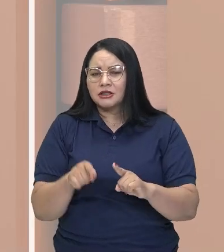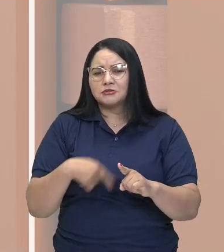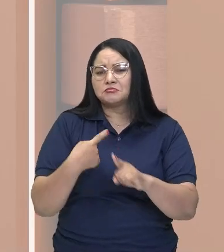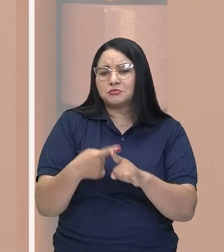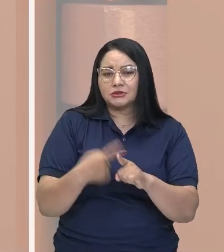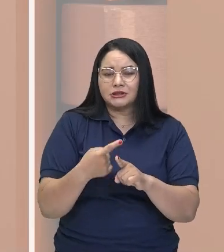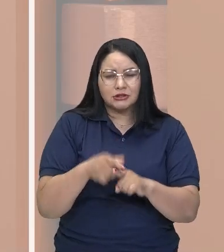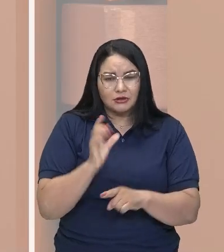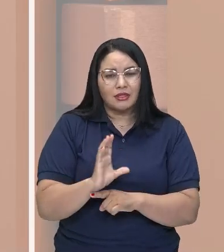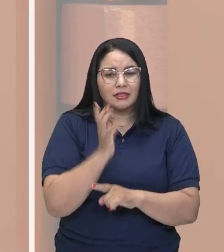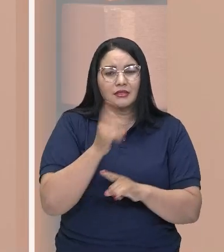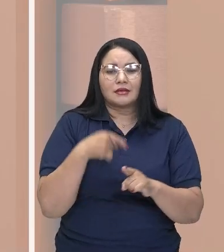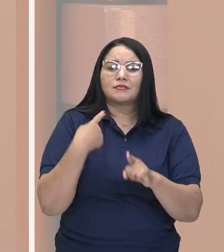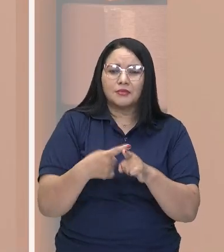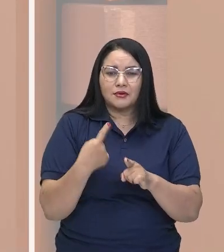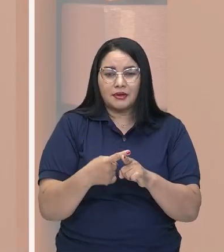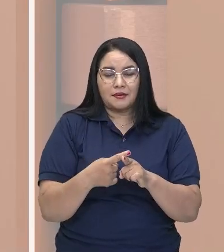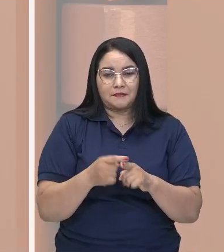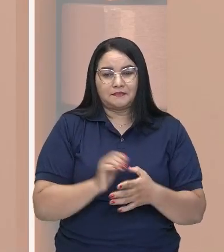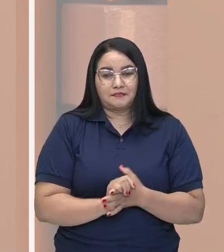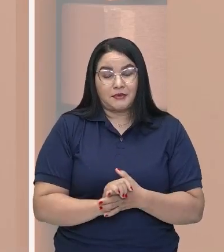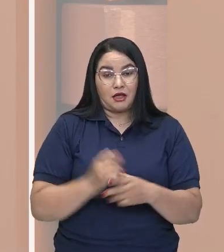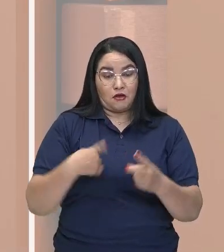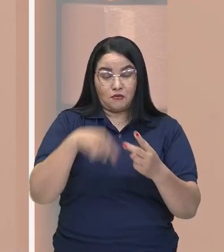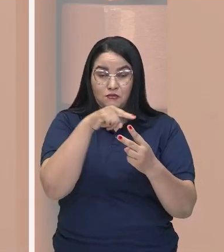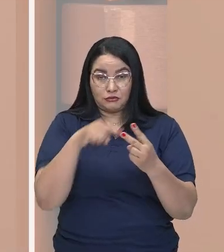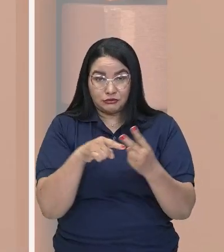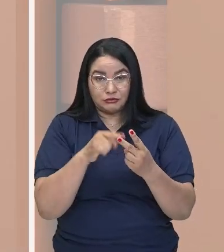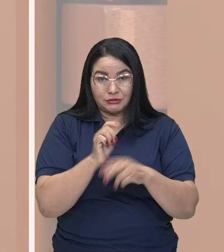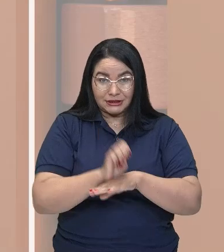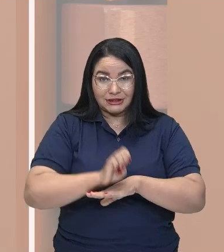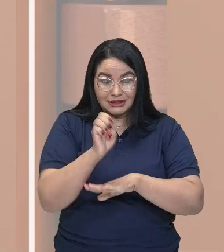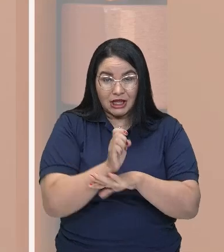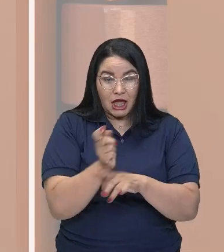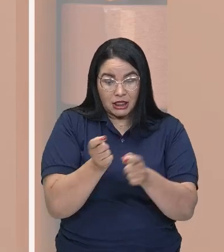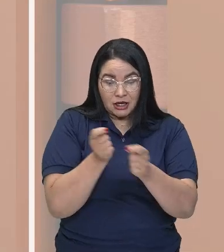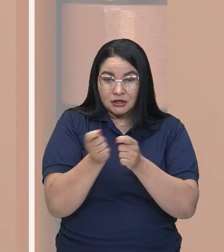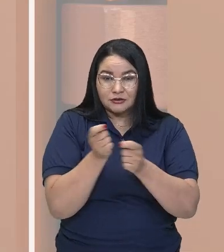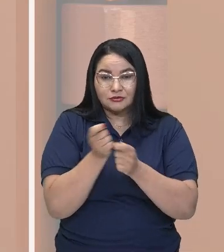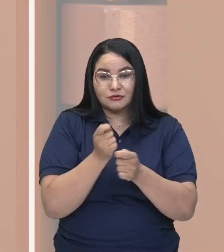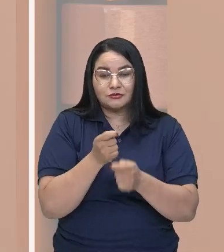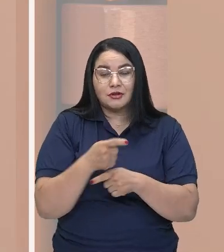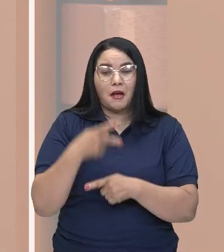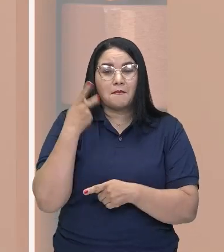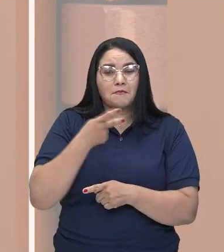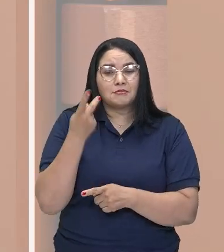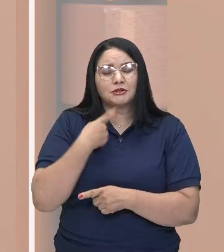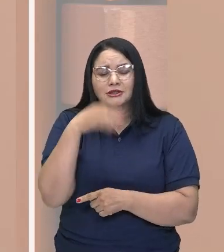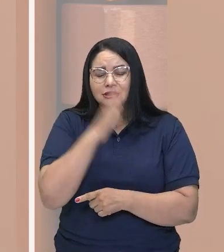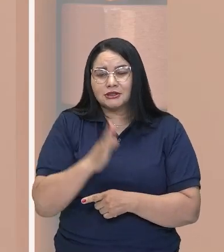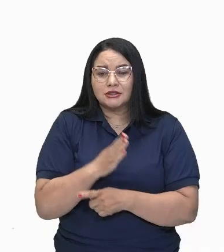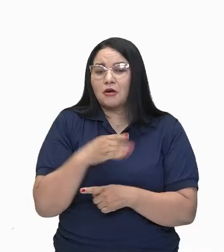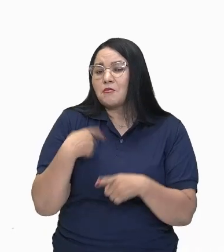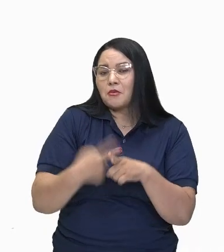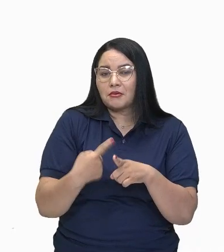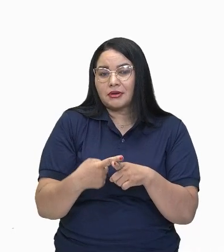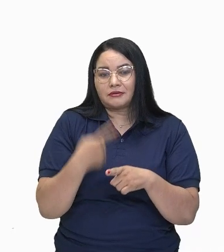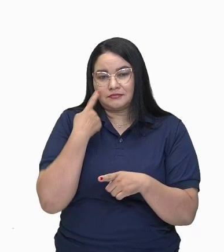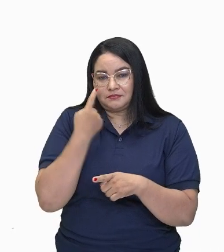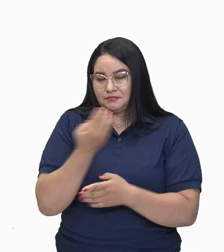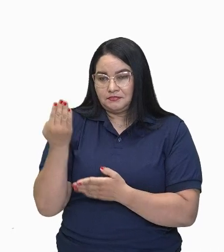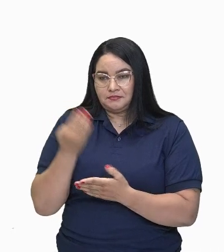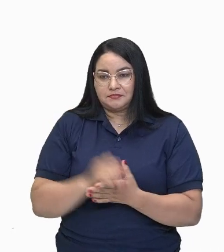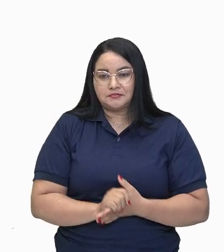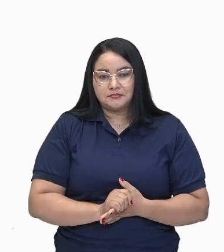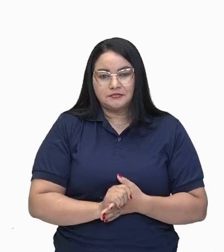acontecia, né? Por que esses dois estados aí controlavam a política nacional. Vamos ver então por que acontecia isso?